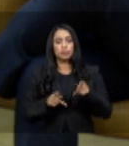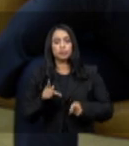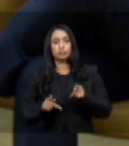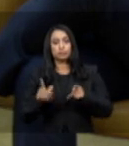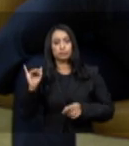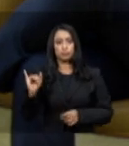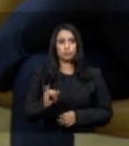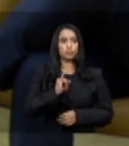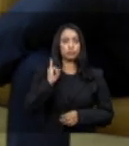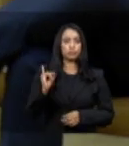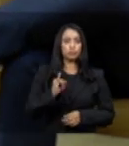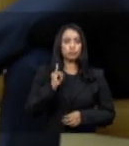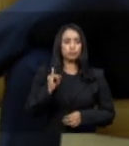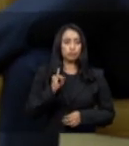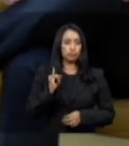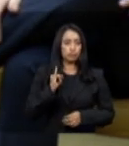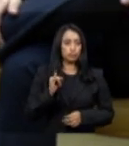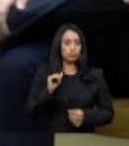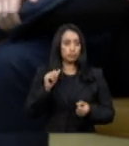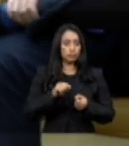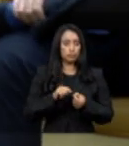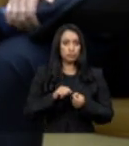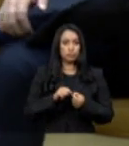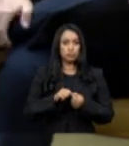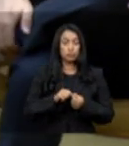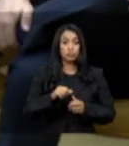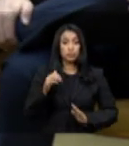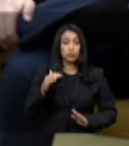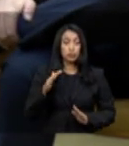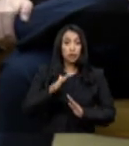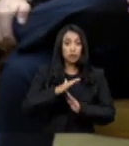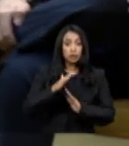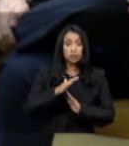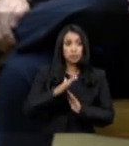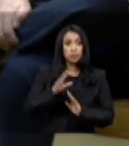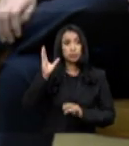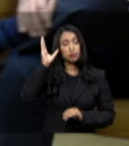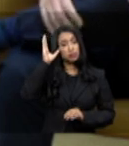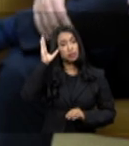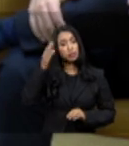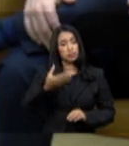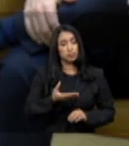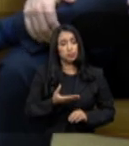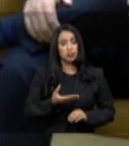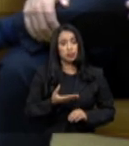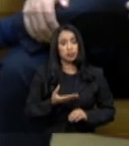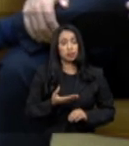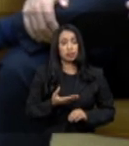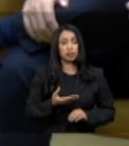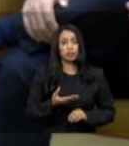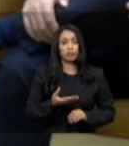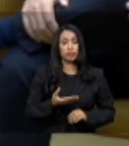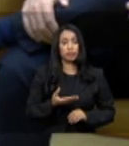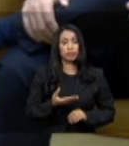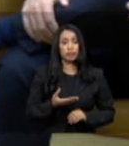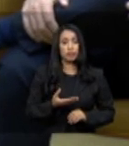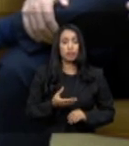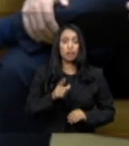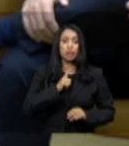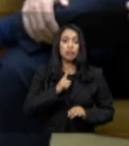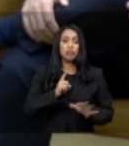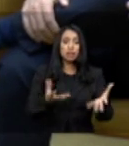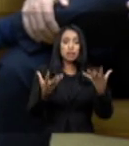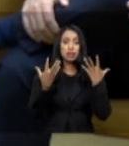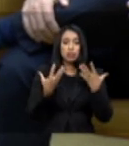e necessidade e fica distrito ou limite-se a determinação ou a melhor a recomendação e que